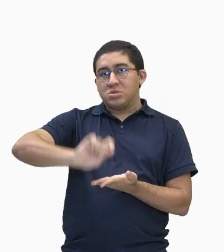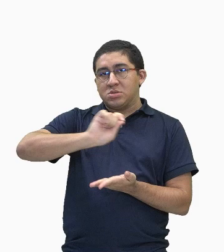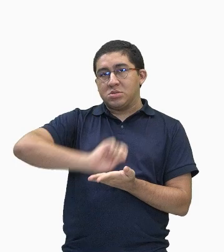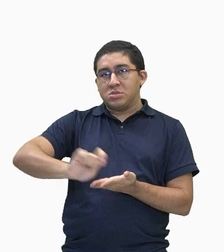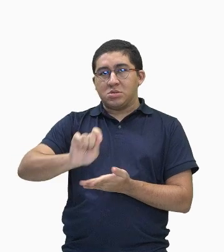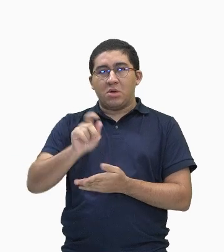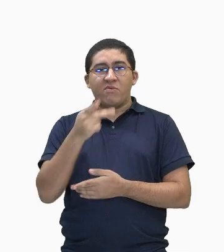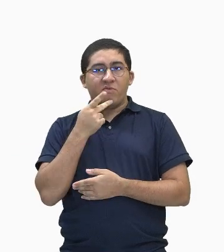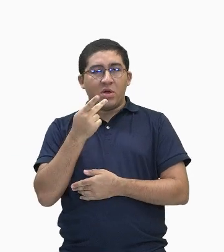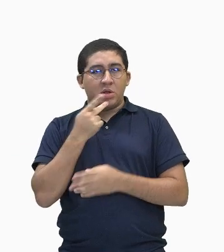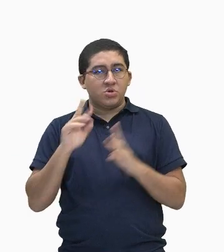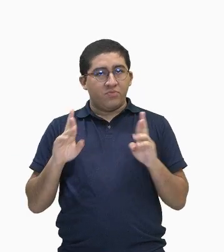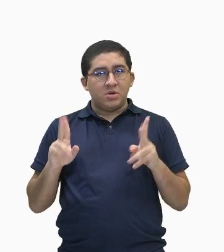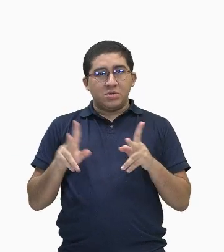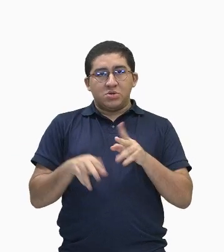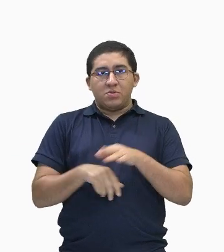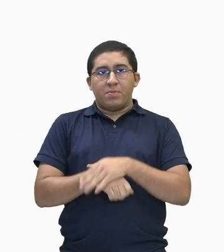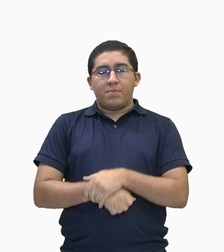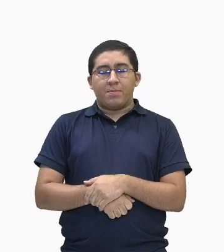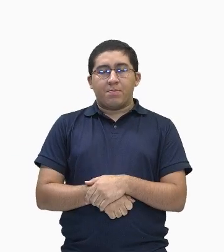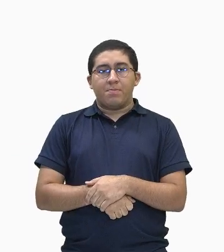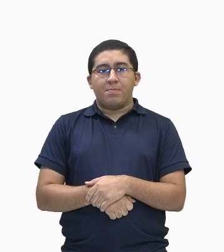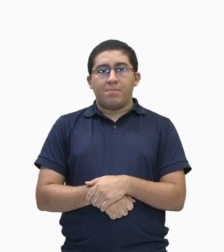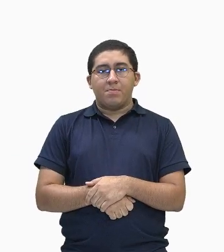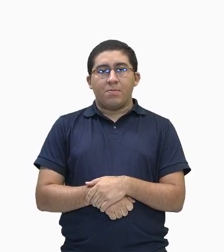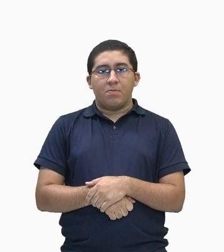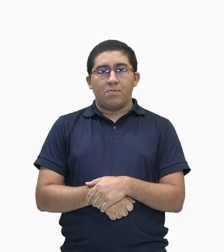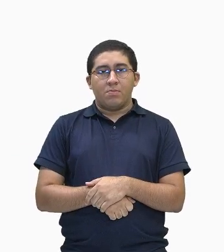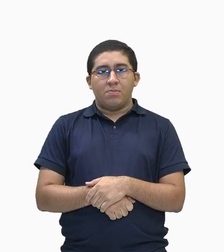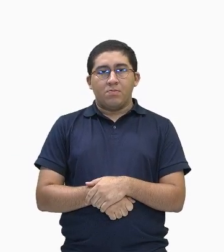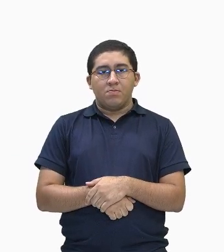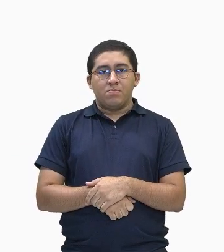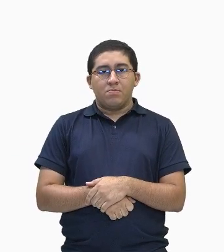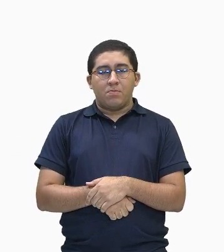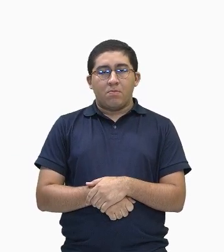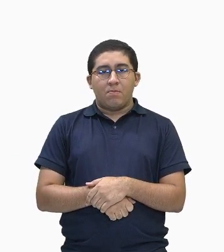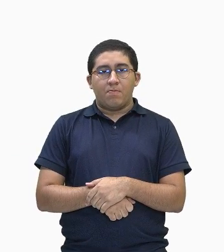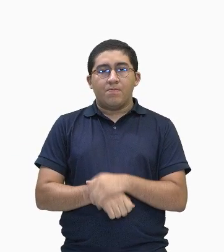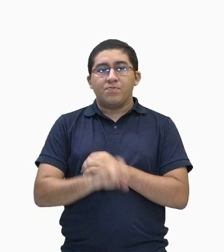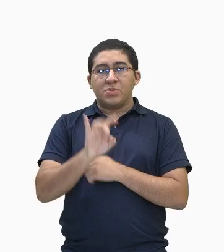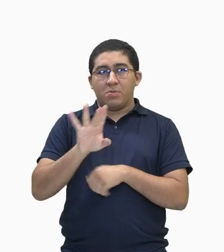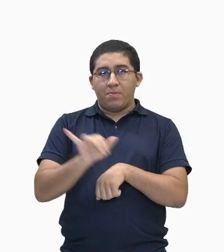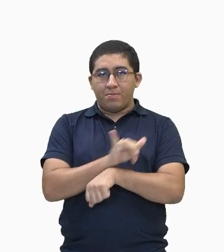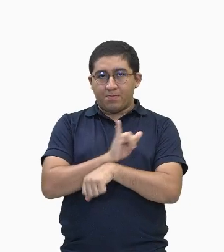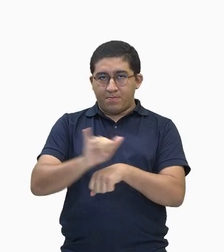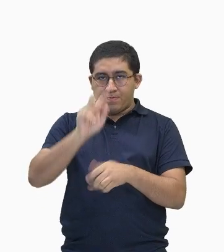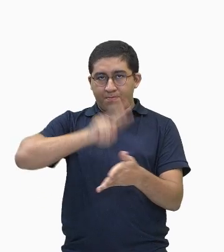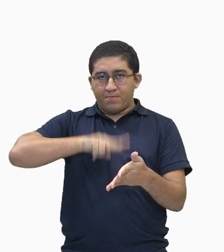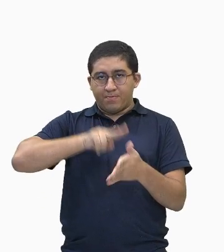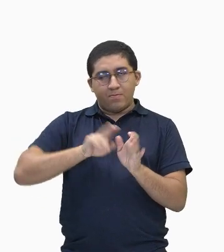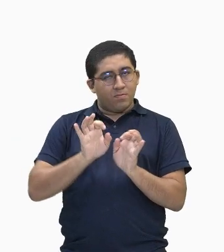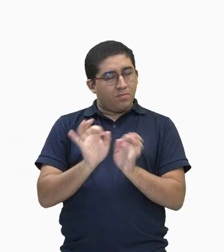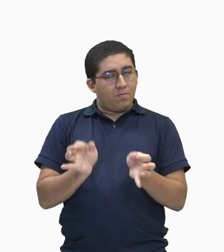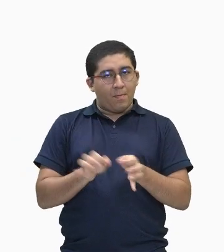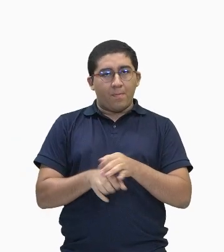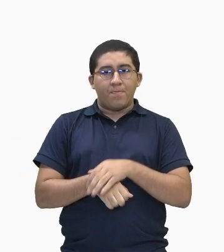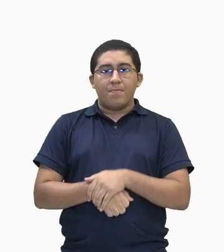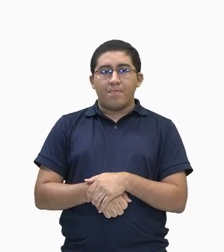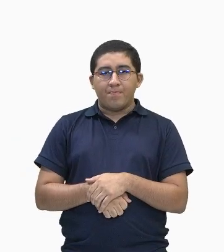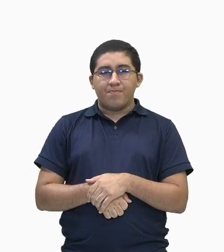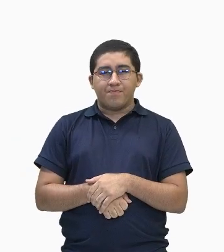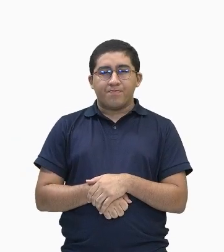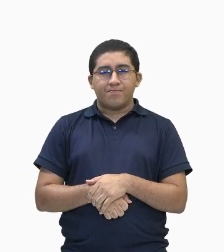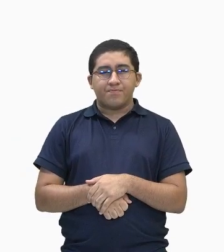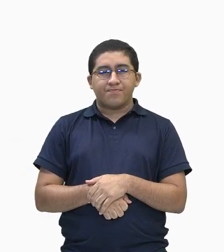pronúncia é completamente diferente no geral. Então, é só para a leitura isso que funciona as palavras cognatas. Vamos lá para as